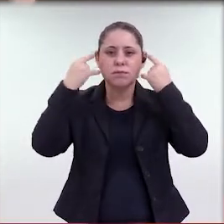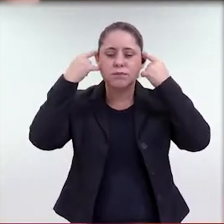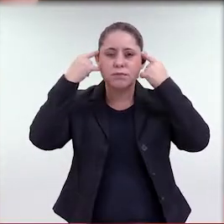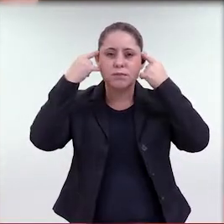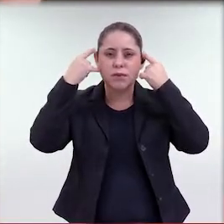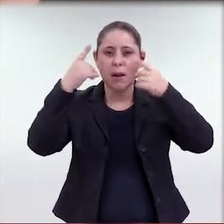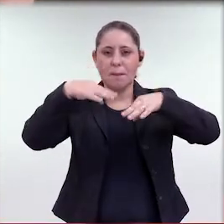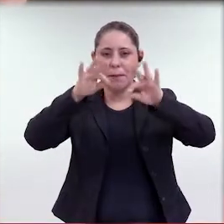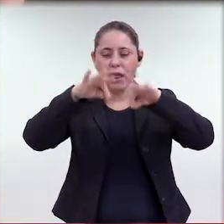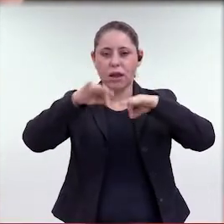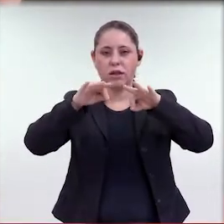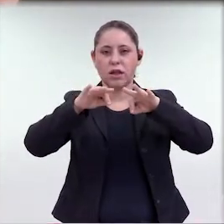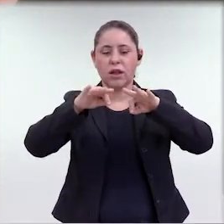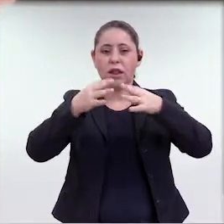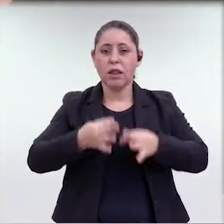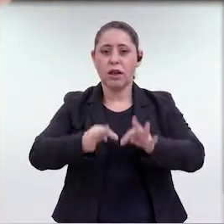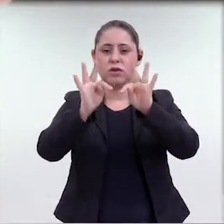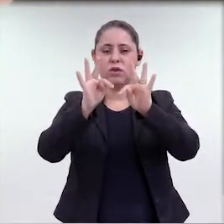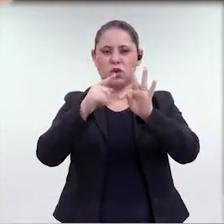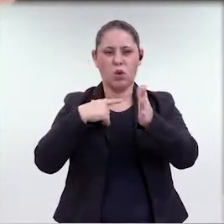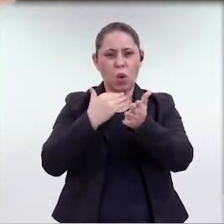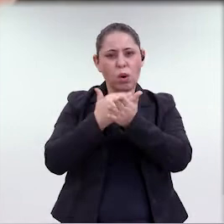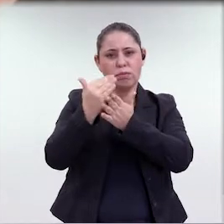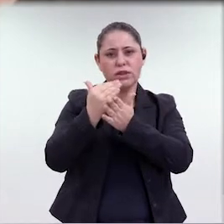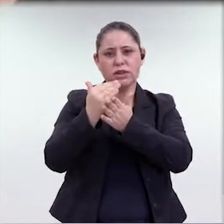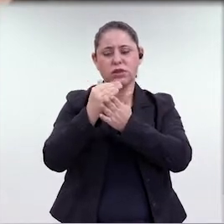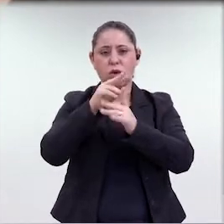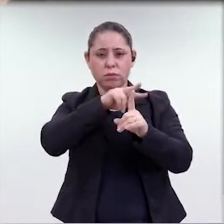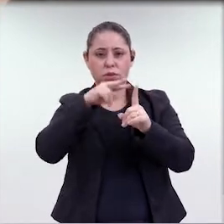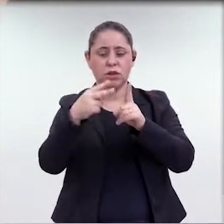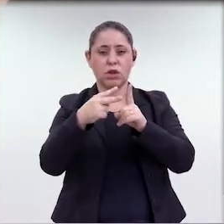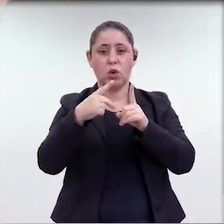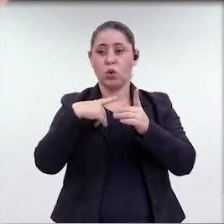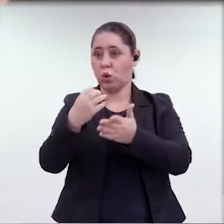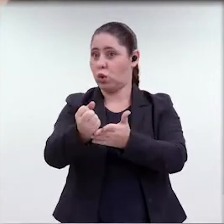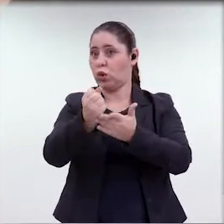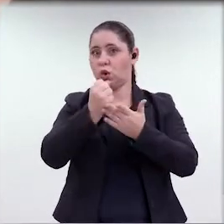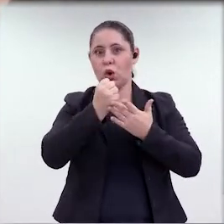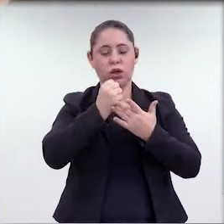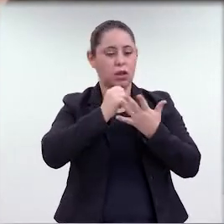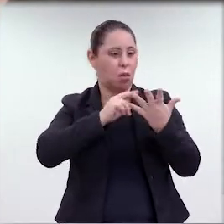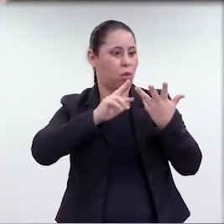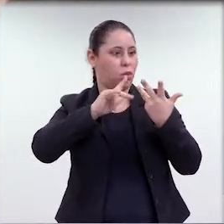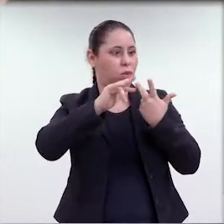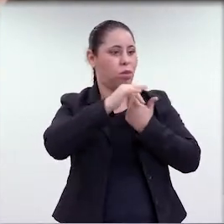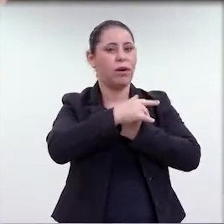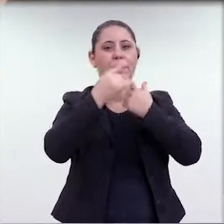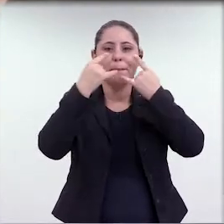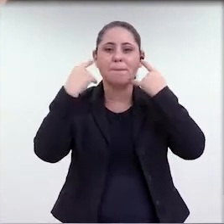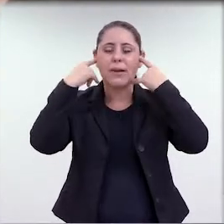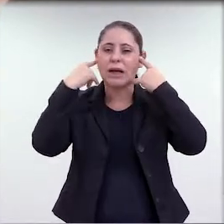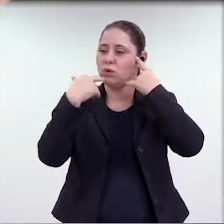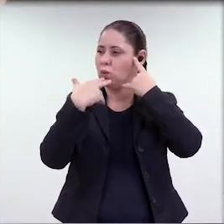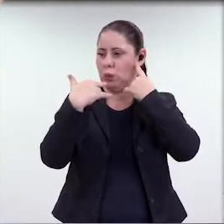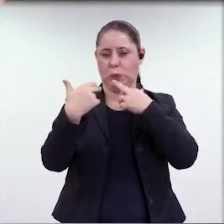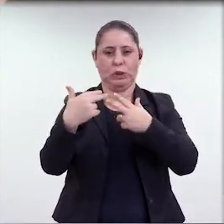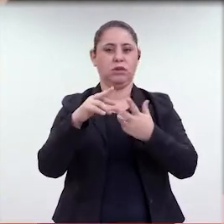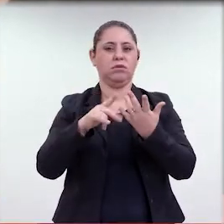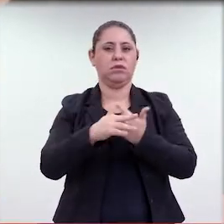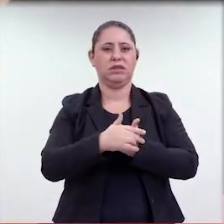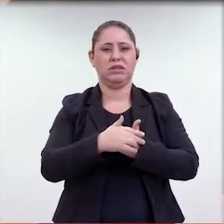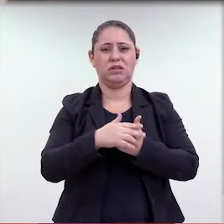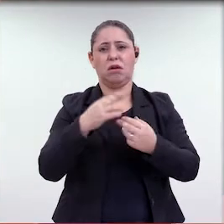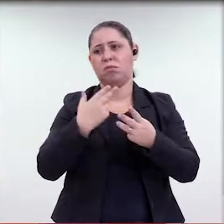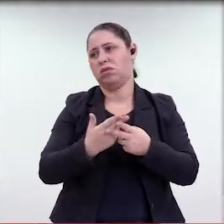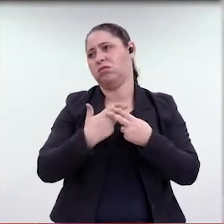de pano, máscaras tecnológicas. Eu, no começo, no outro Perspectiva Debate, eu trouxe minha coleção de máscaras, né? Todas as cores. E aí eu perdi um